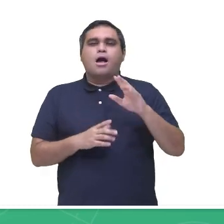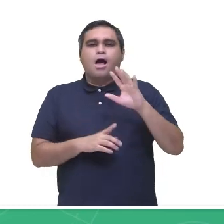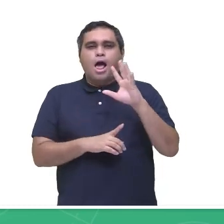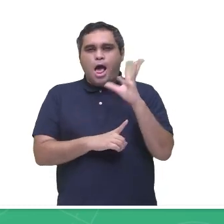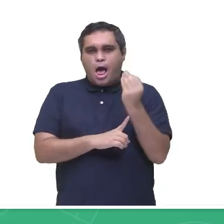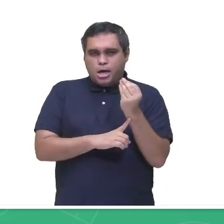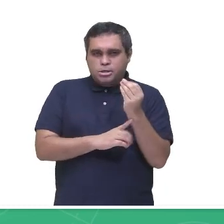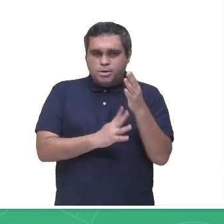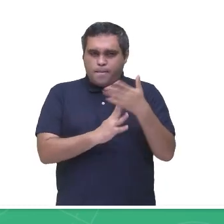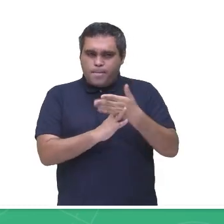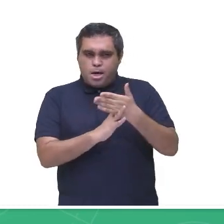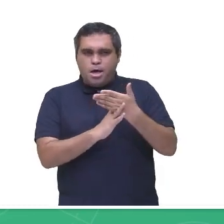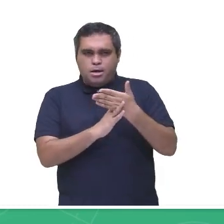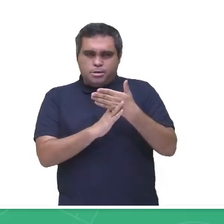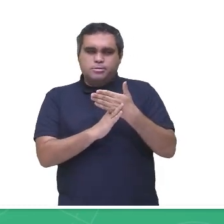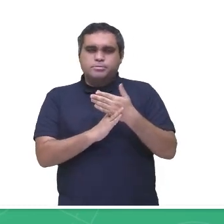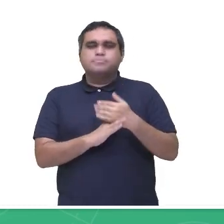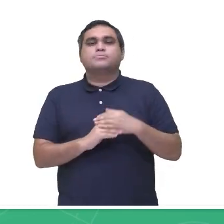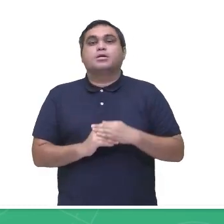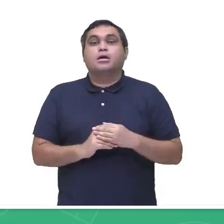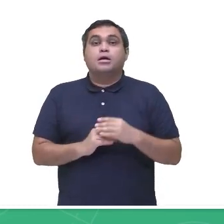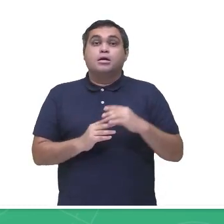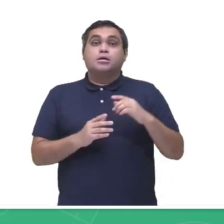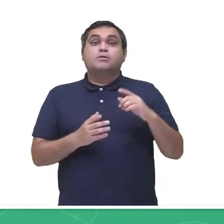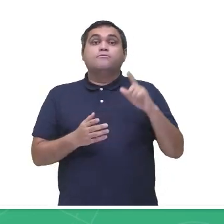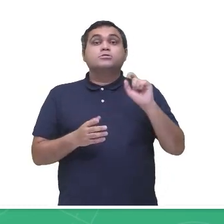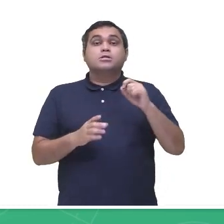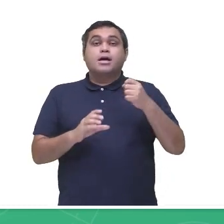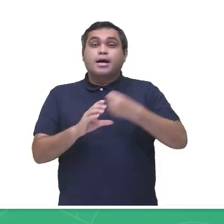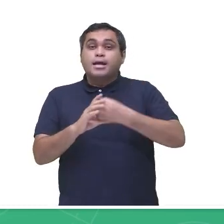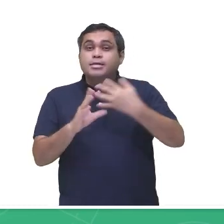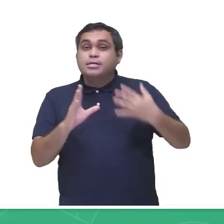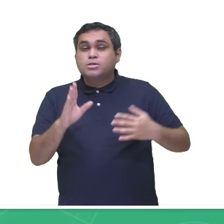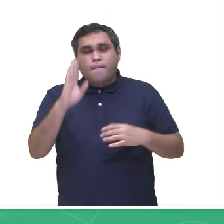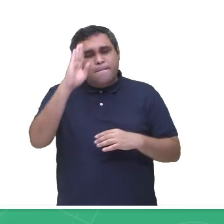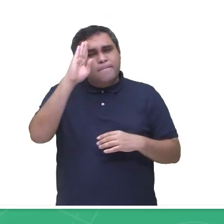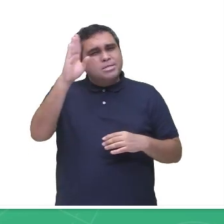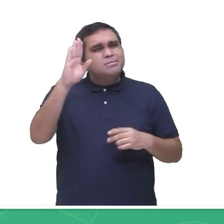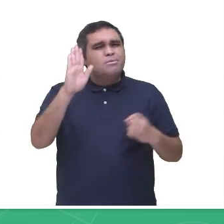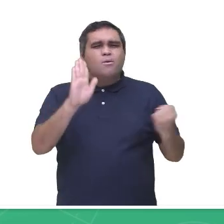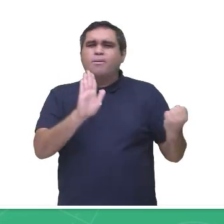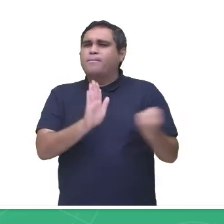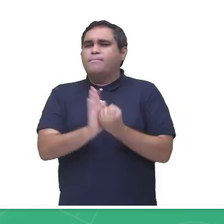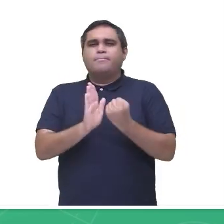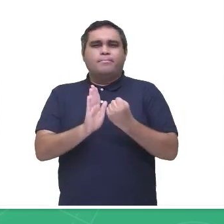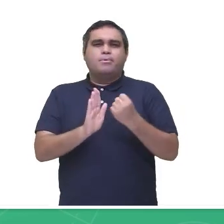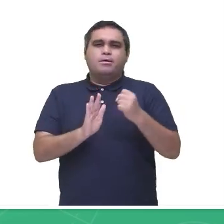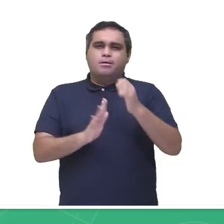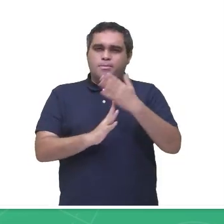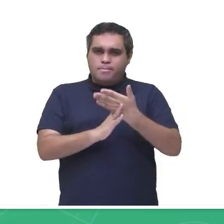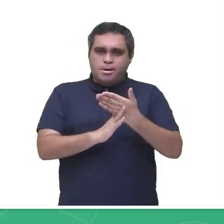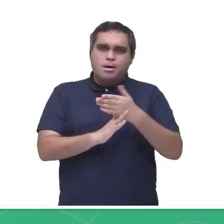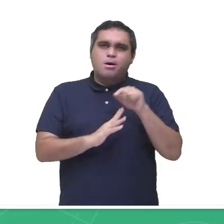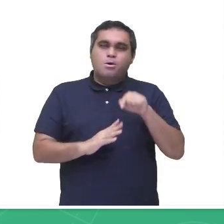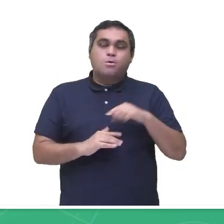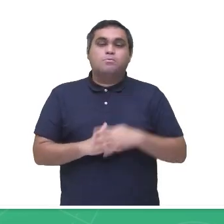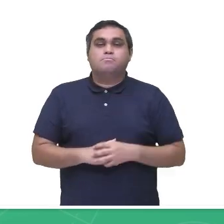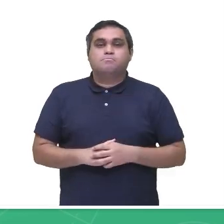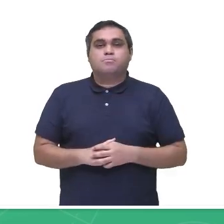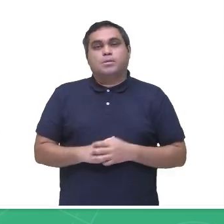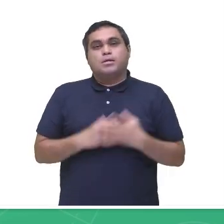barroco, escreva as principais características que marcaram este período artístico. Ora,